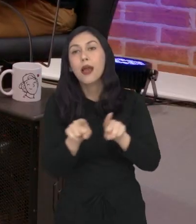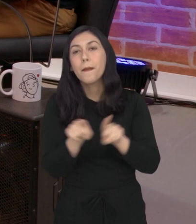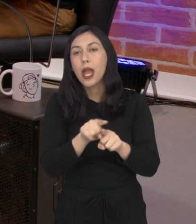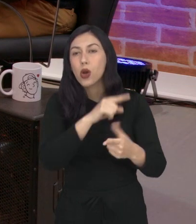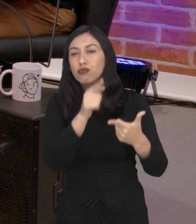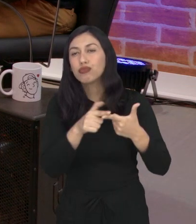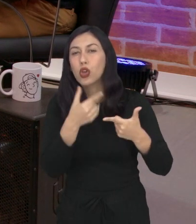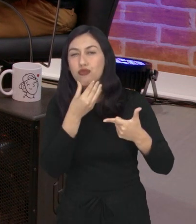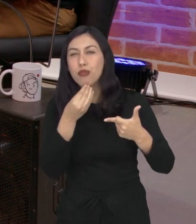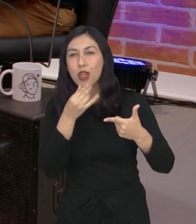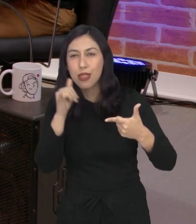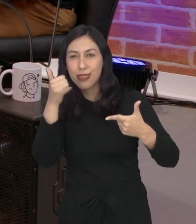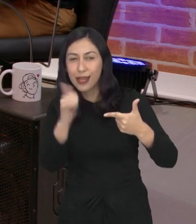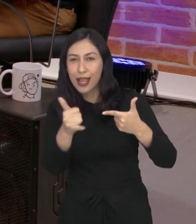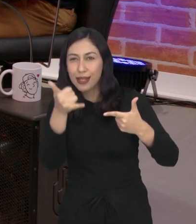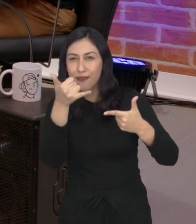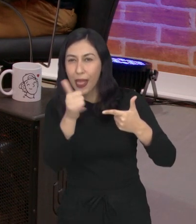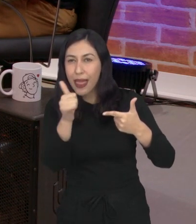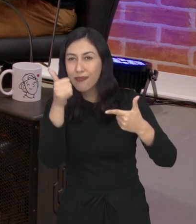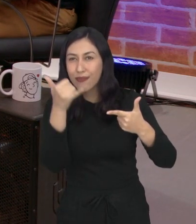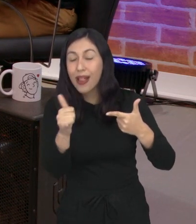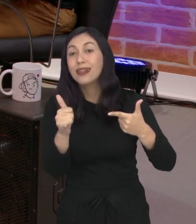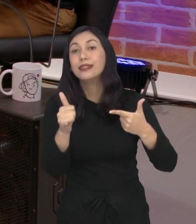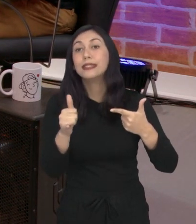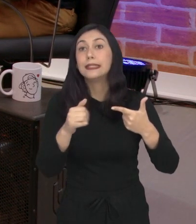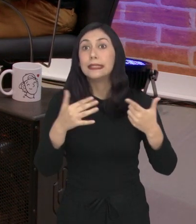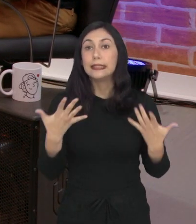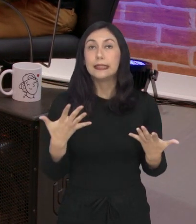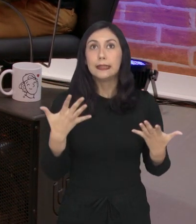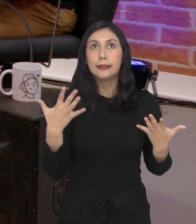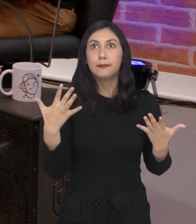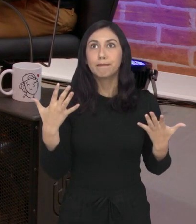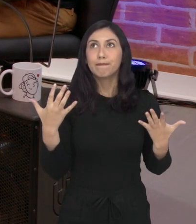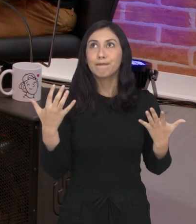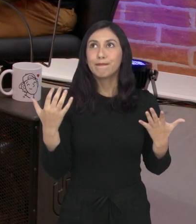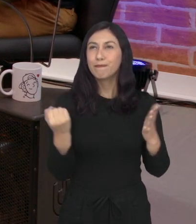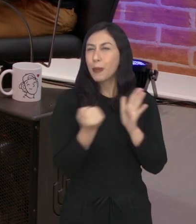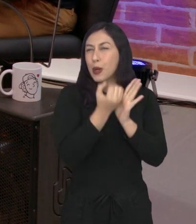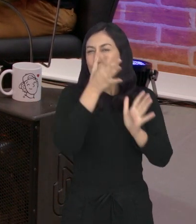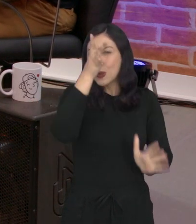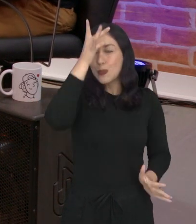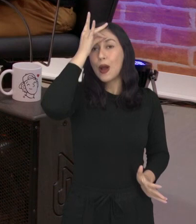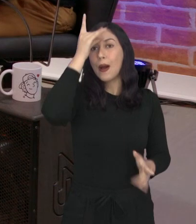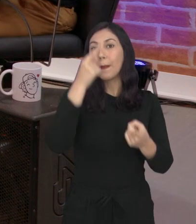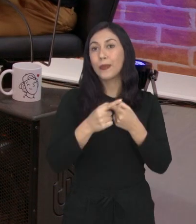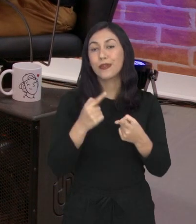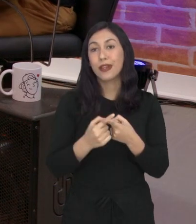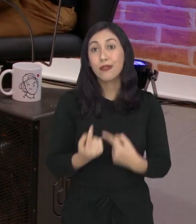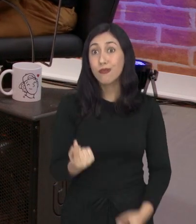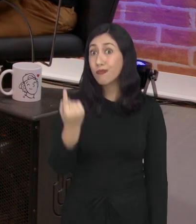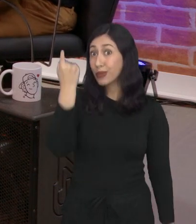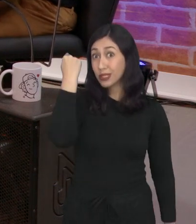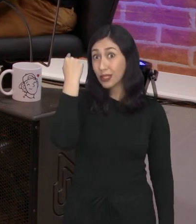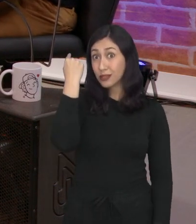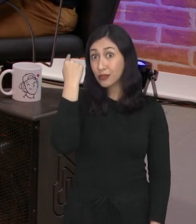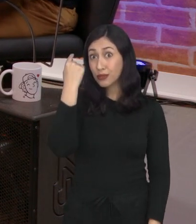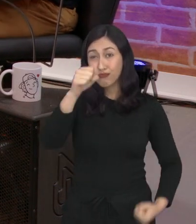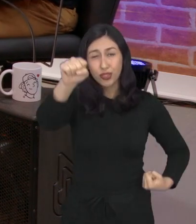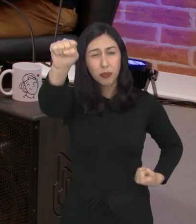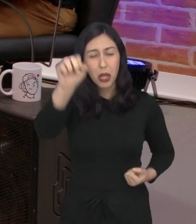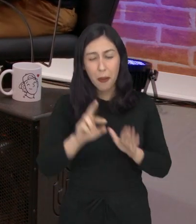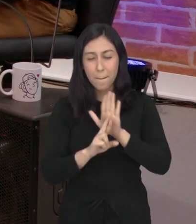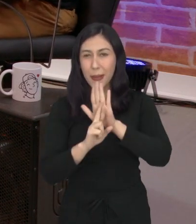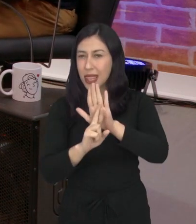Choque. E aí, tipo, cara, eu fui levando isso. E assim, é muito marcante também, porque, por exemplo, nessa época a gente não tinha muita representatividade